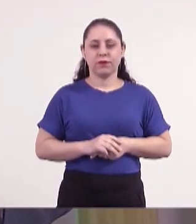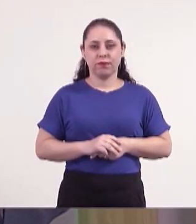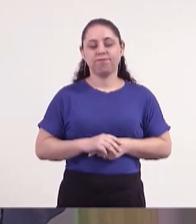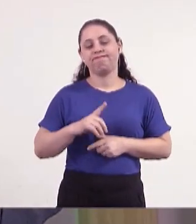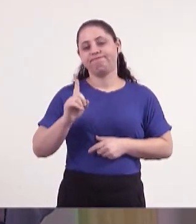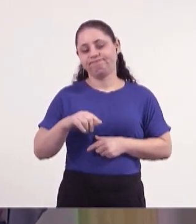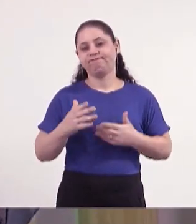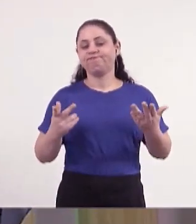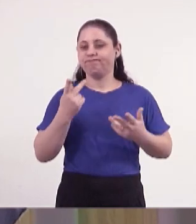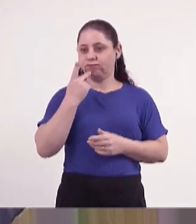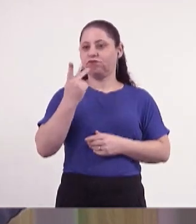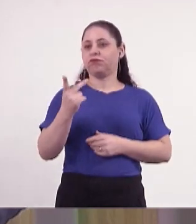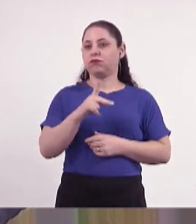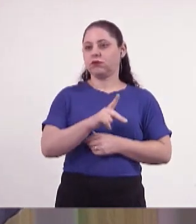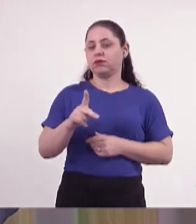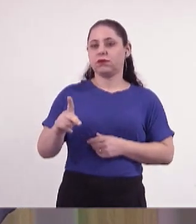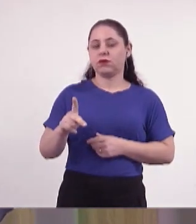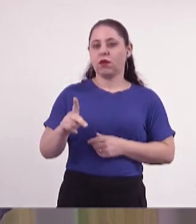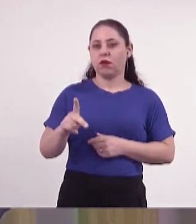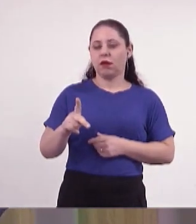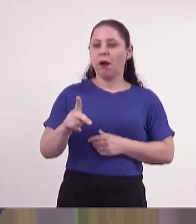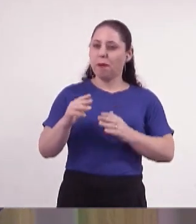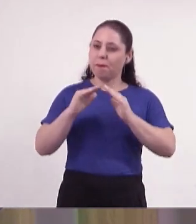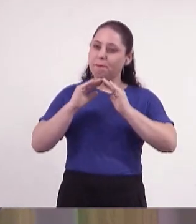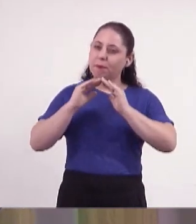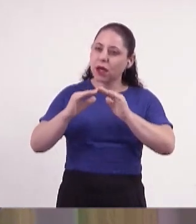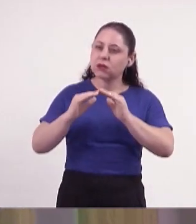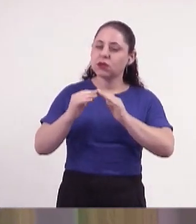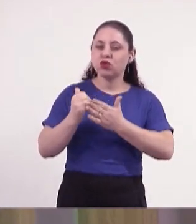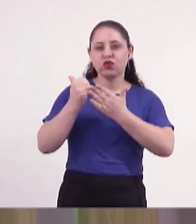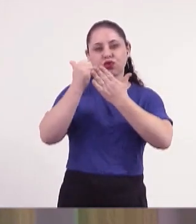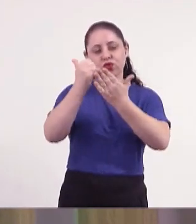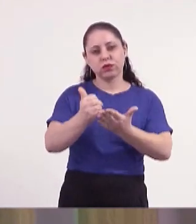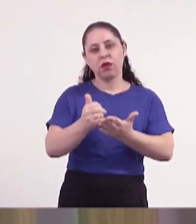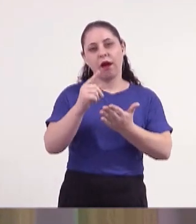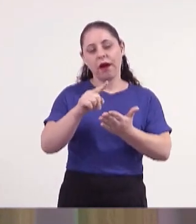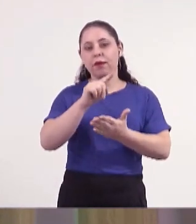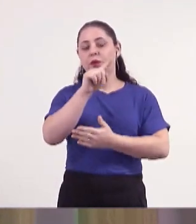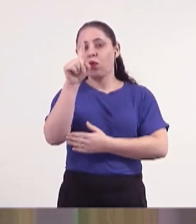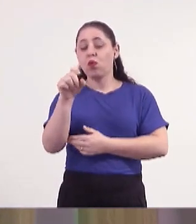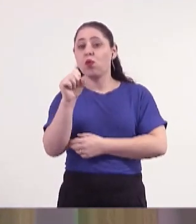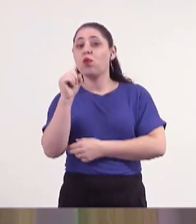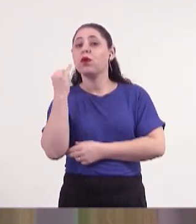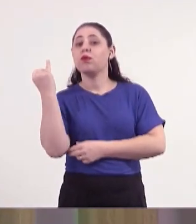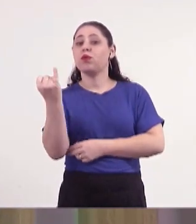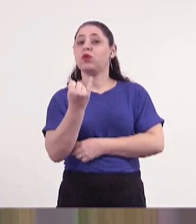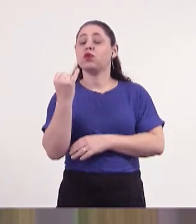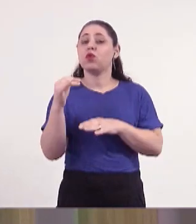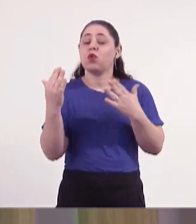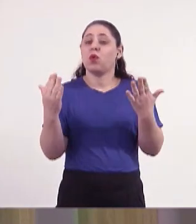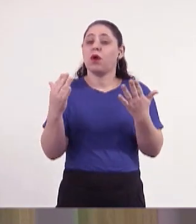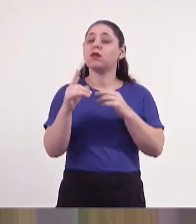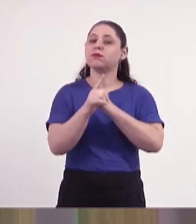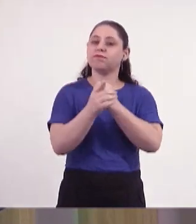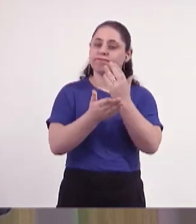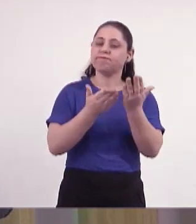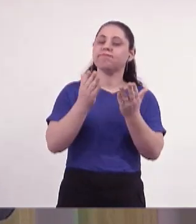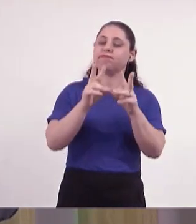Pois é, né? Essa fala do presidente, esse peça ajuda, é um ponto muito importante quando a gente trata desse